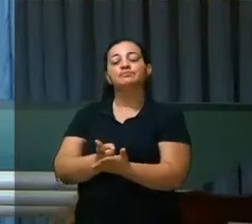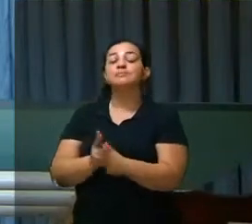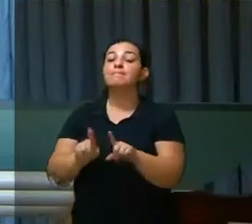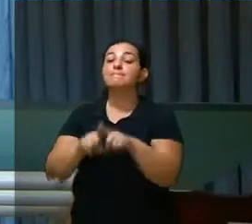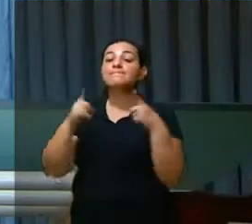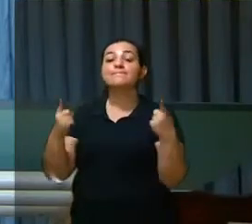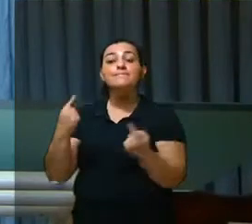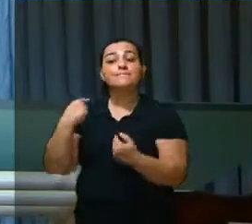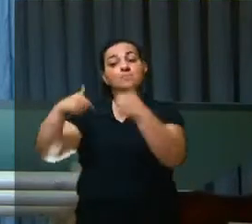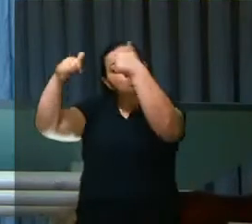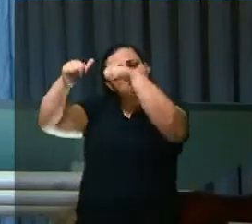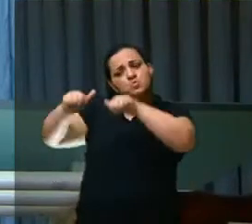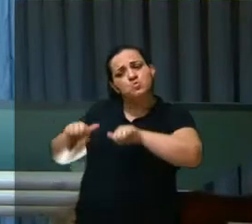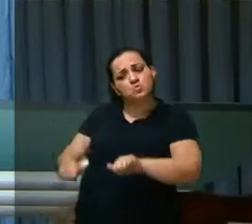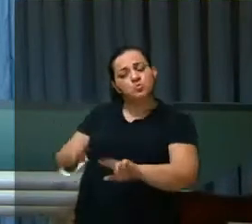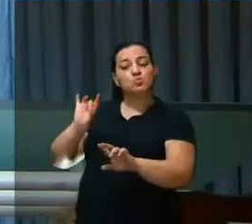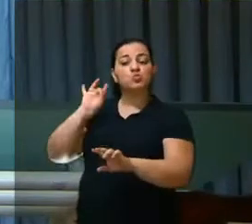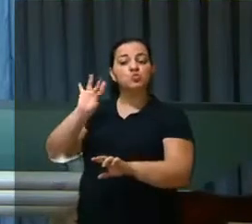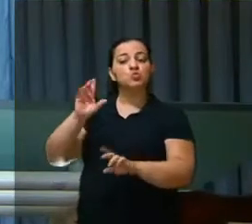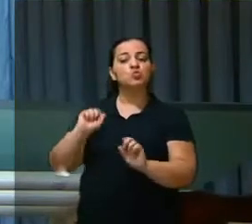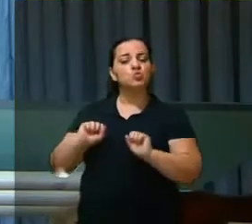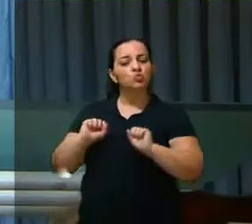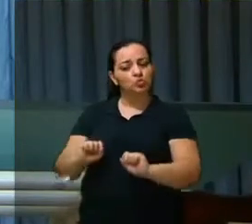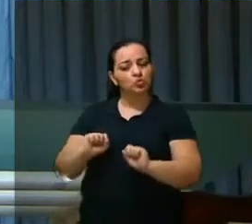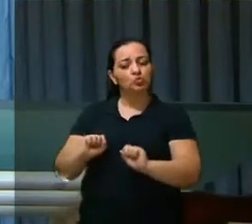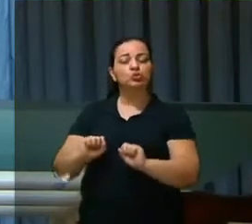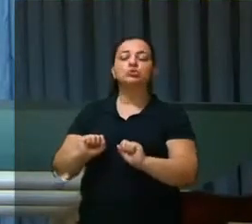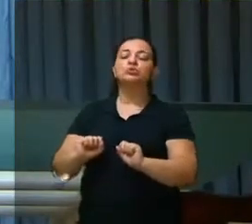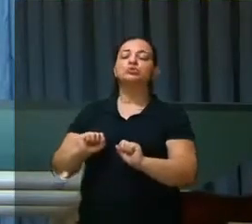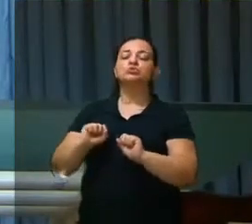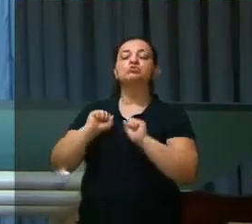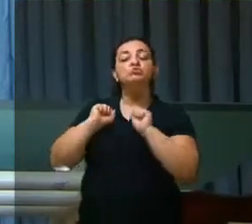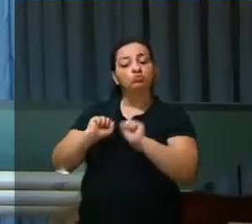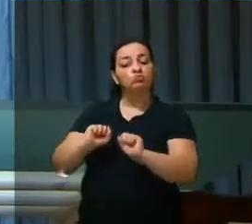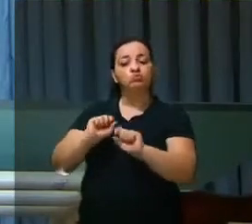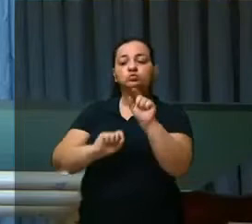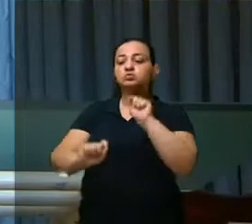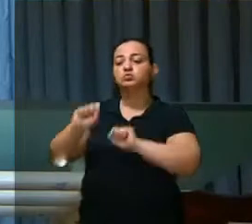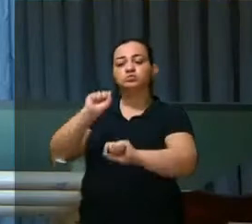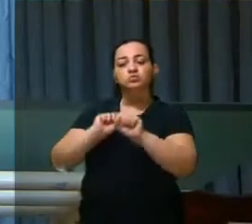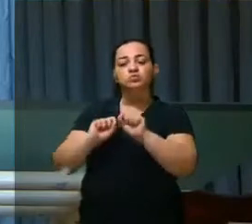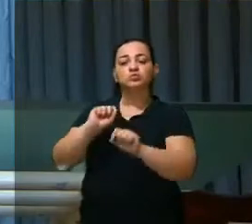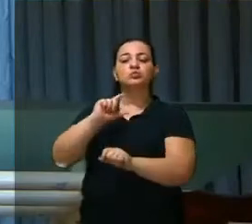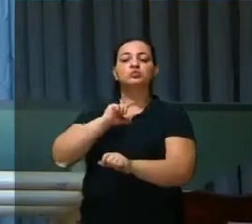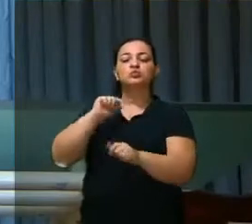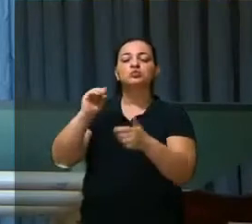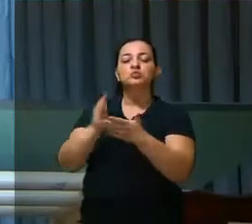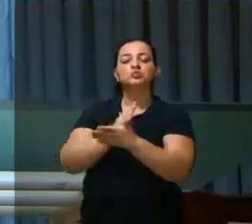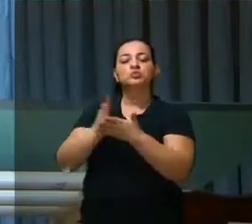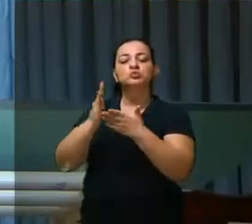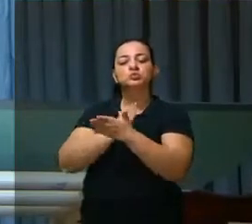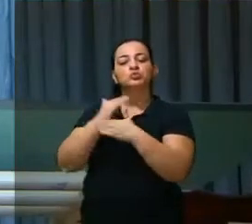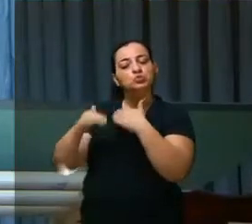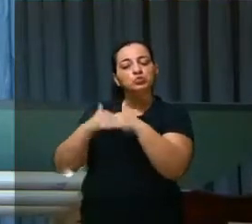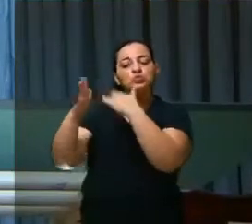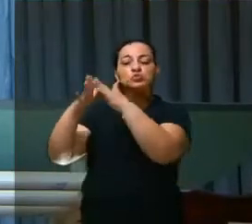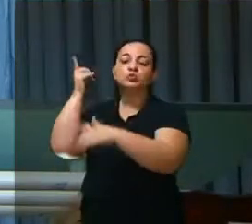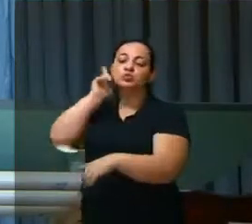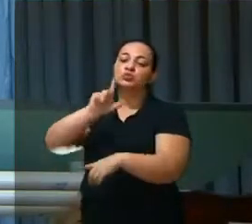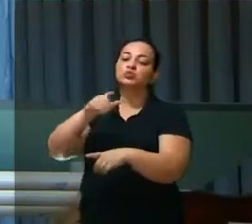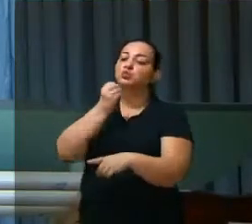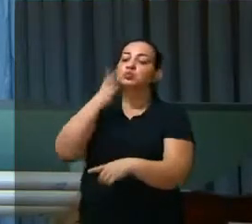mais um exame Ele só pode manter algum algum avanço algum benefício